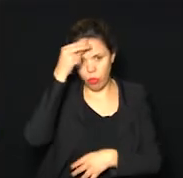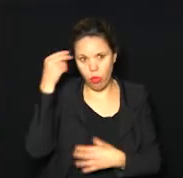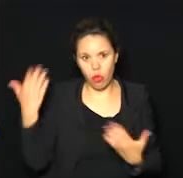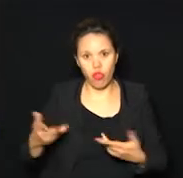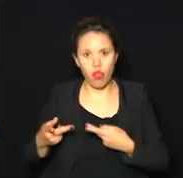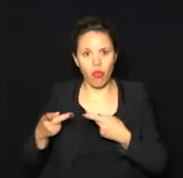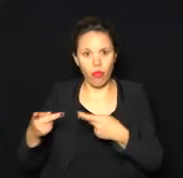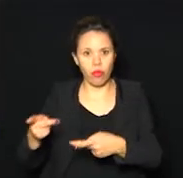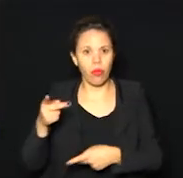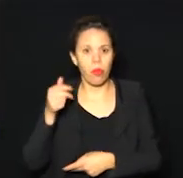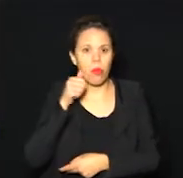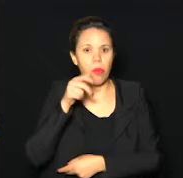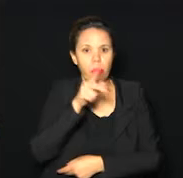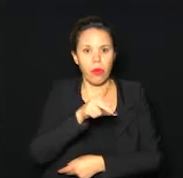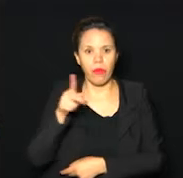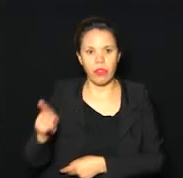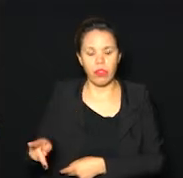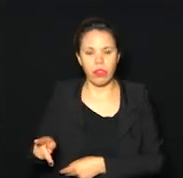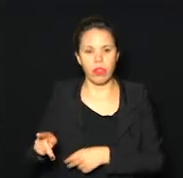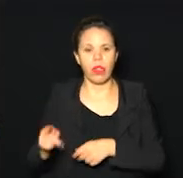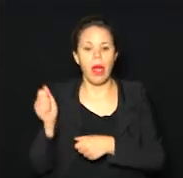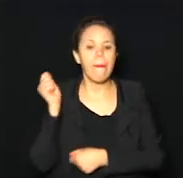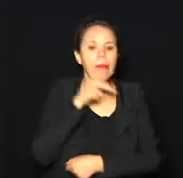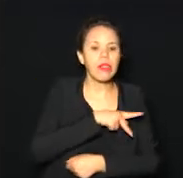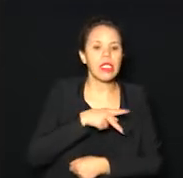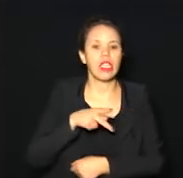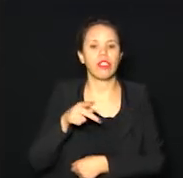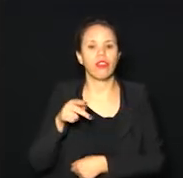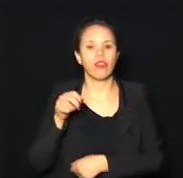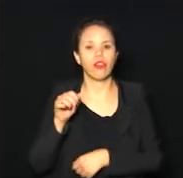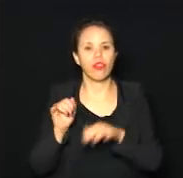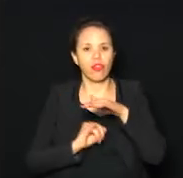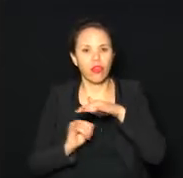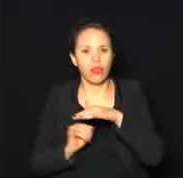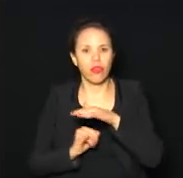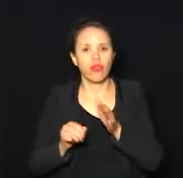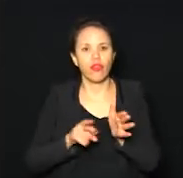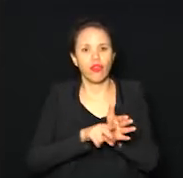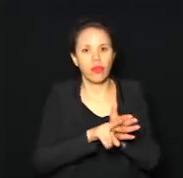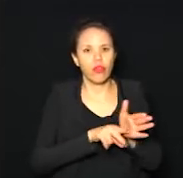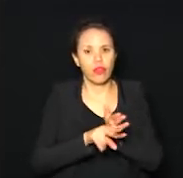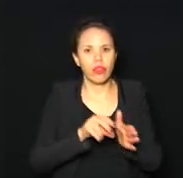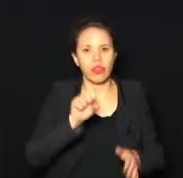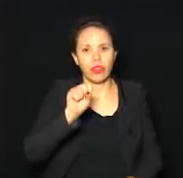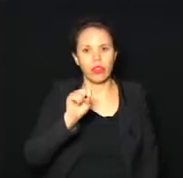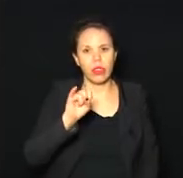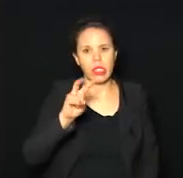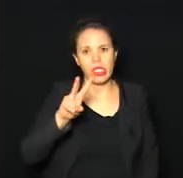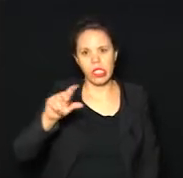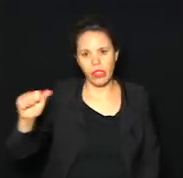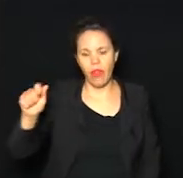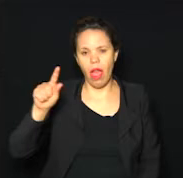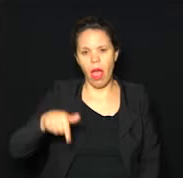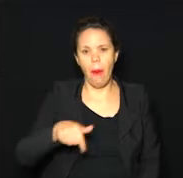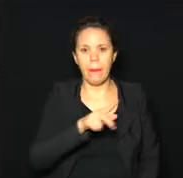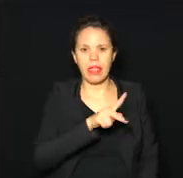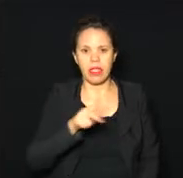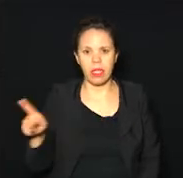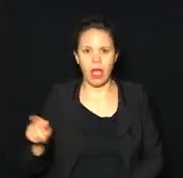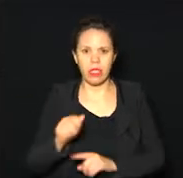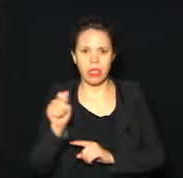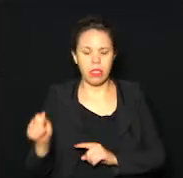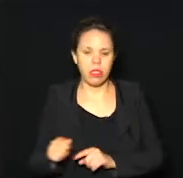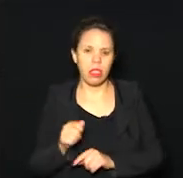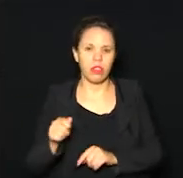professora aposentada do Instituto de Biologia, Silvia Gatti, que atualmente é presidenta da Associação dos Docentes